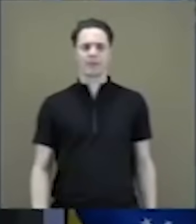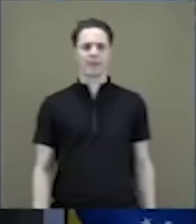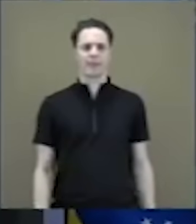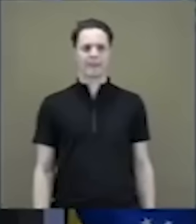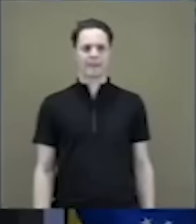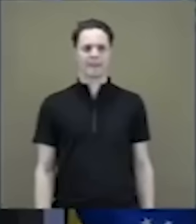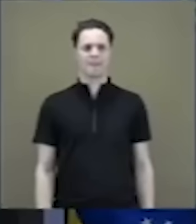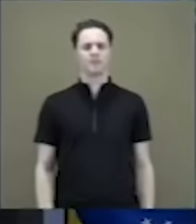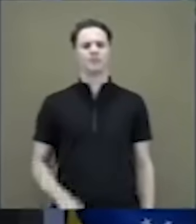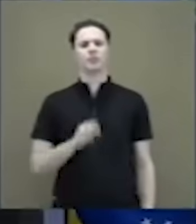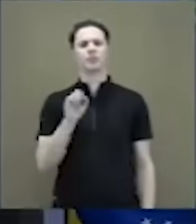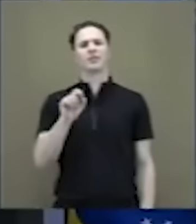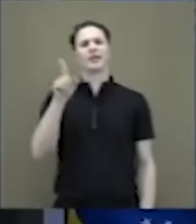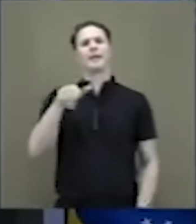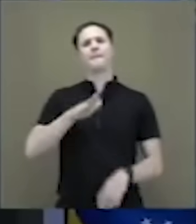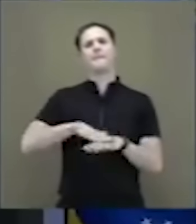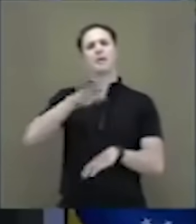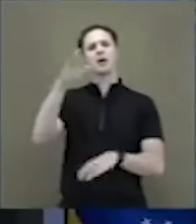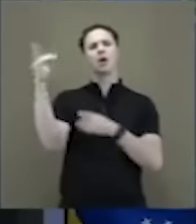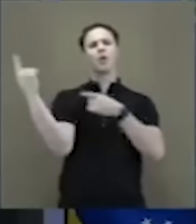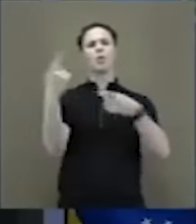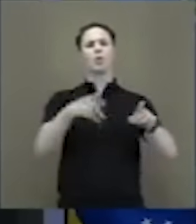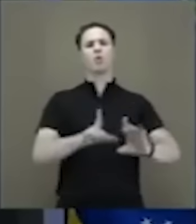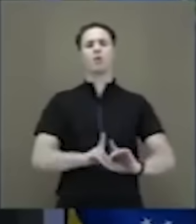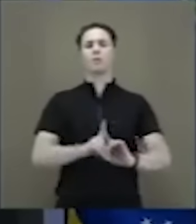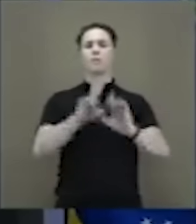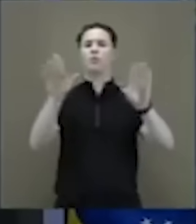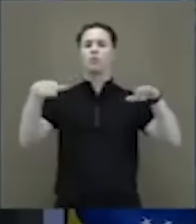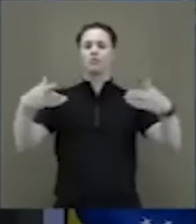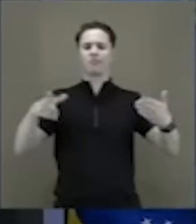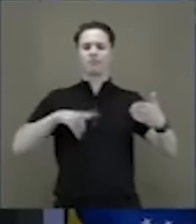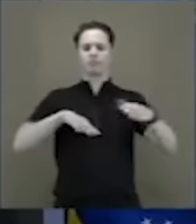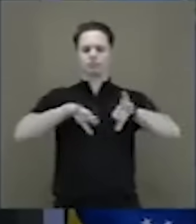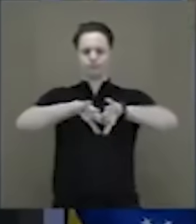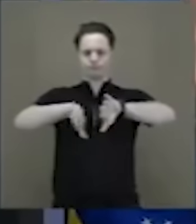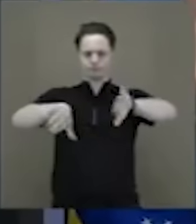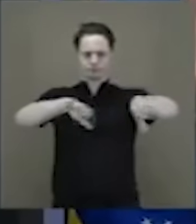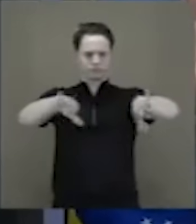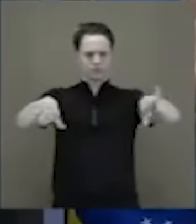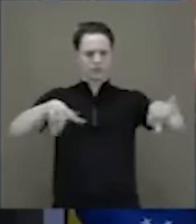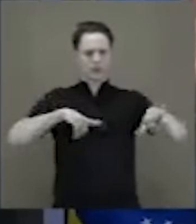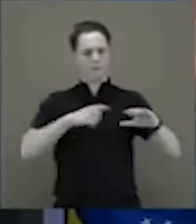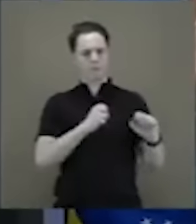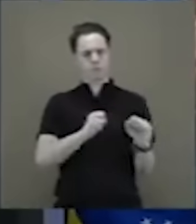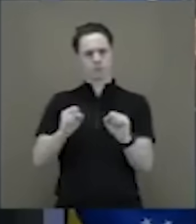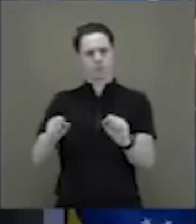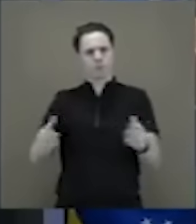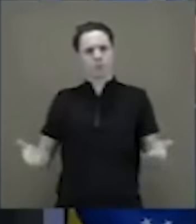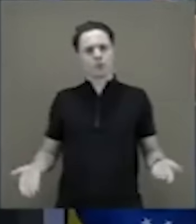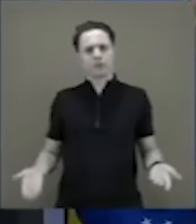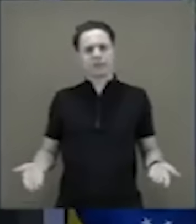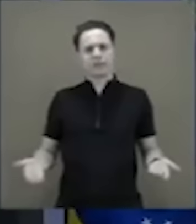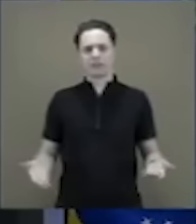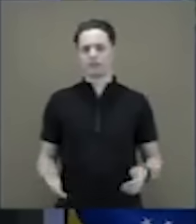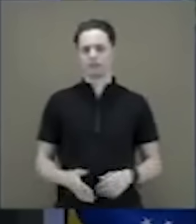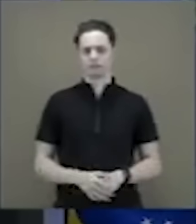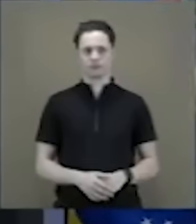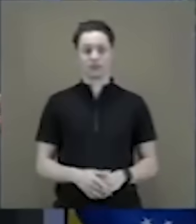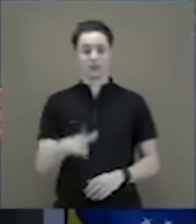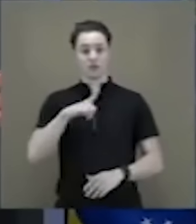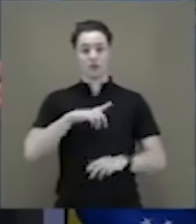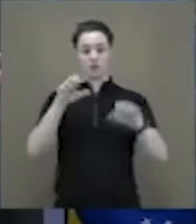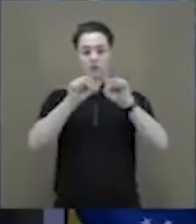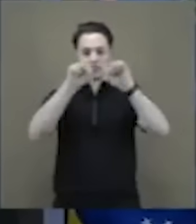O que que é mais antidemocrático? Numa separação de poderes, num sistema de